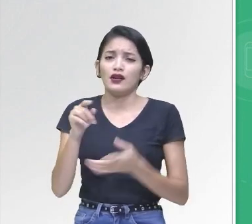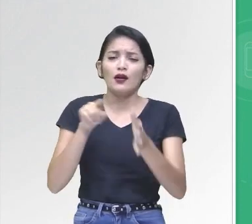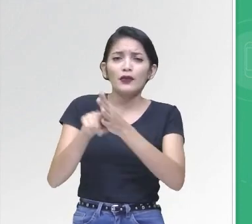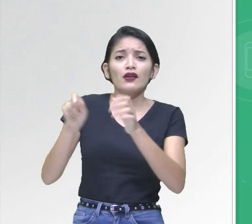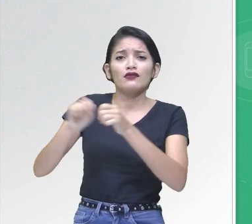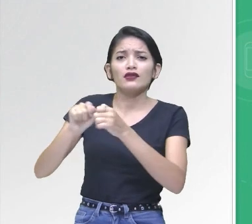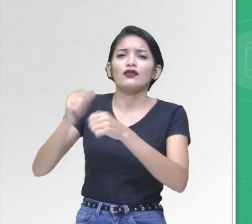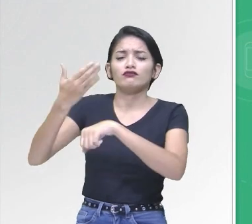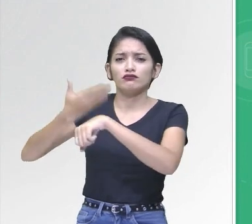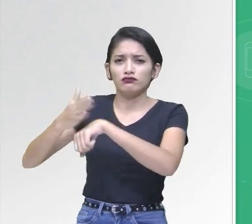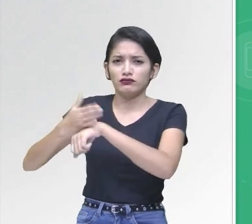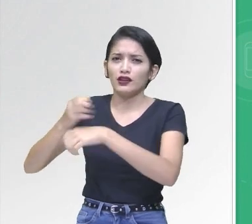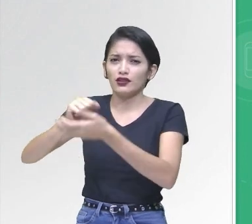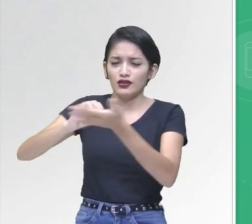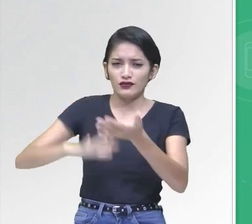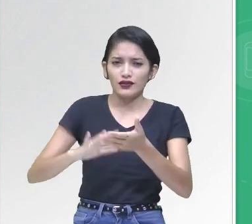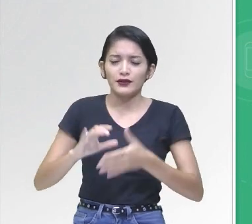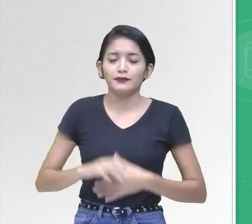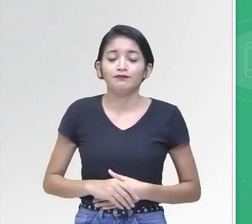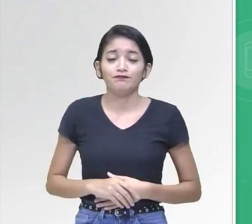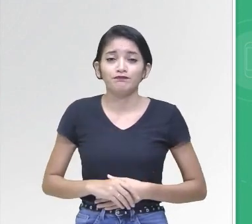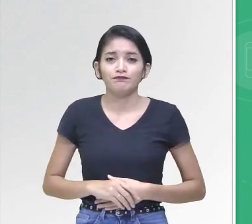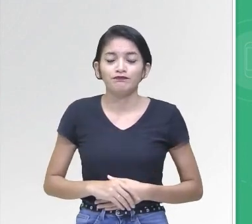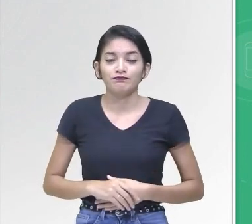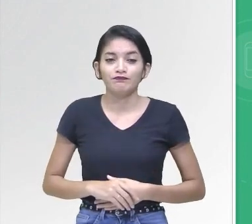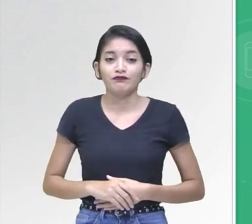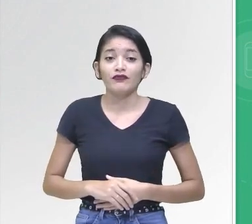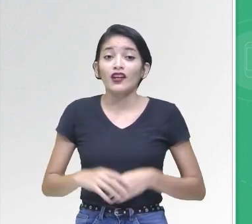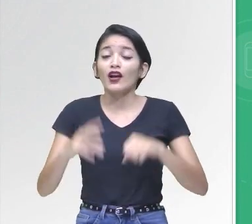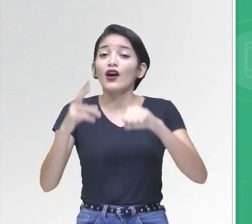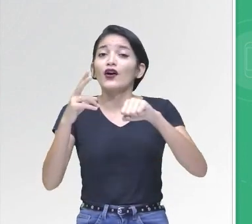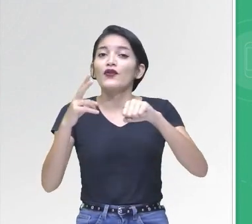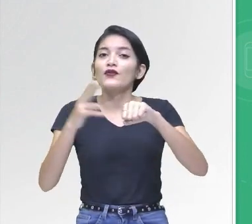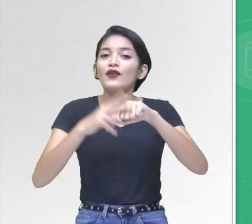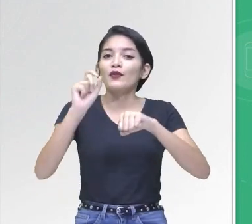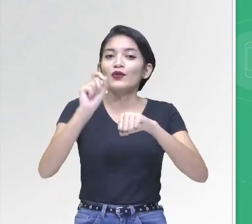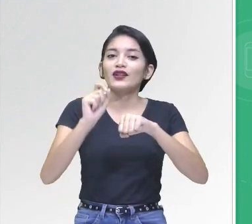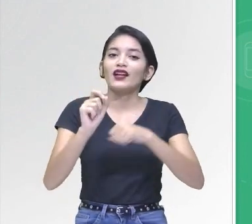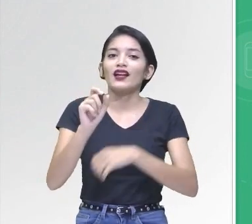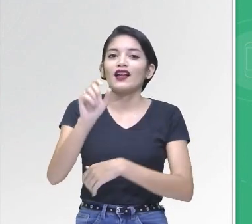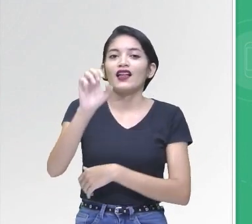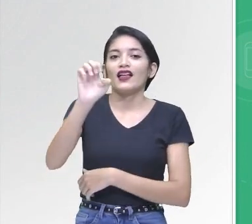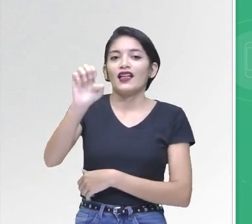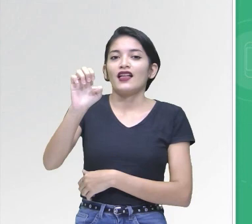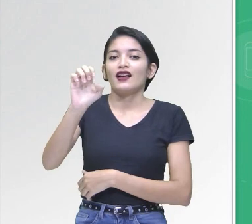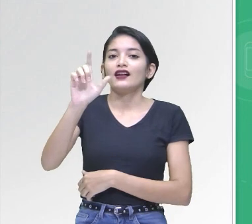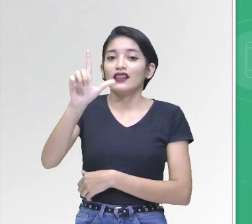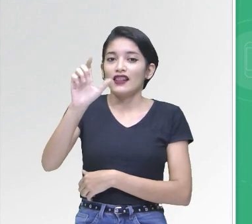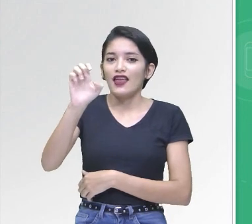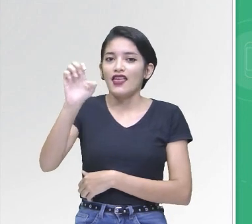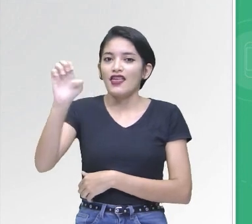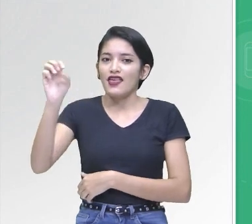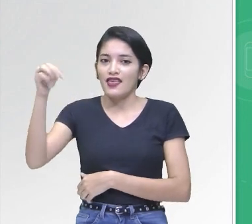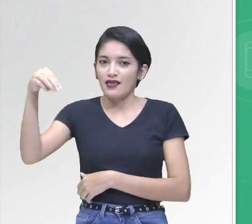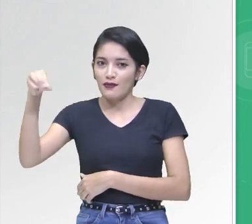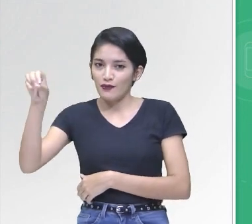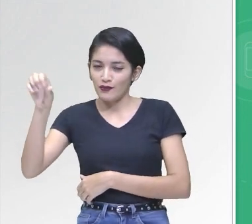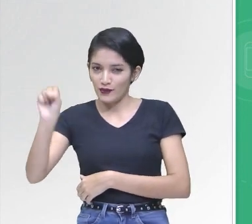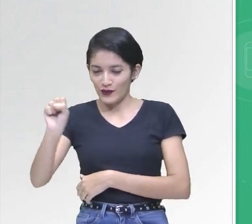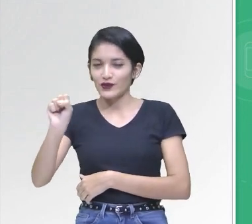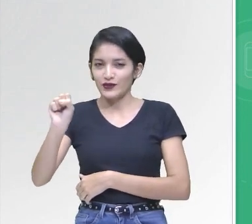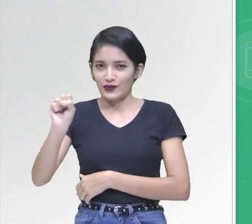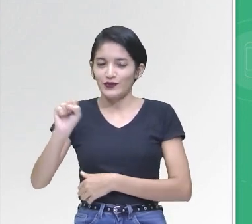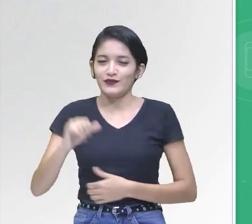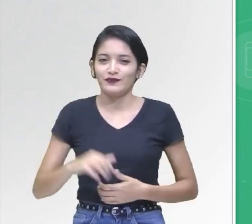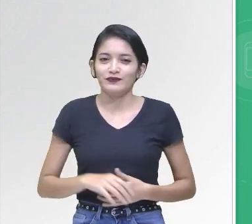os verbos? Ah, eu estou descobrindo aqui que na... Ah, o verbo ler. Ok. Ler. Está aqui. Leemos. Fala de nós